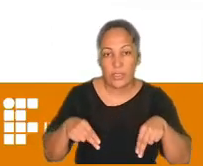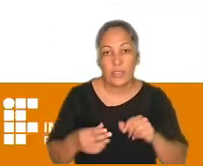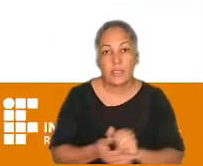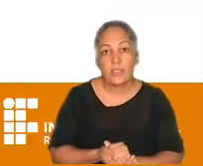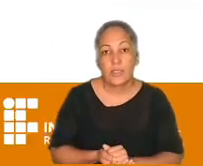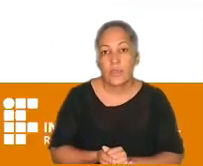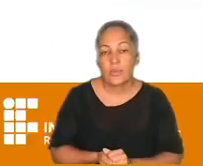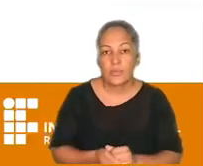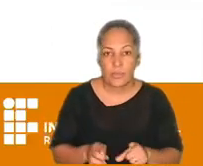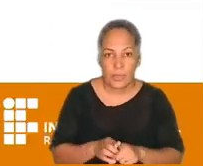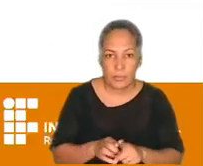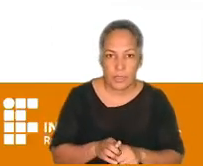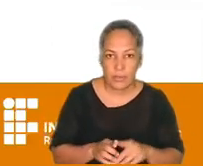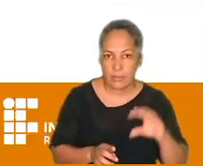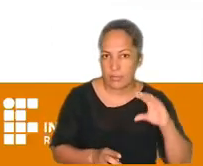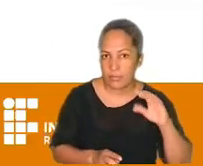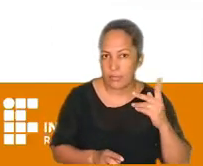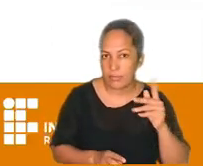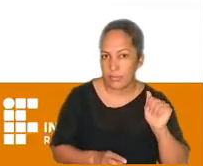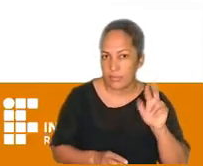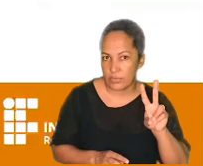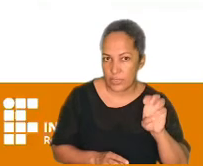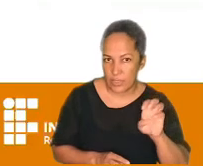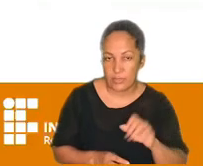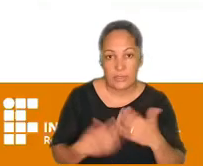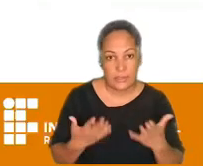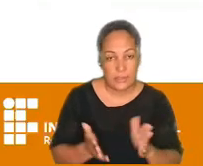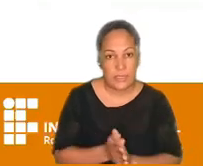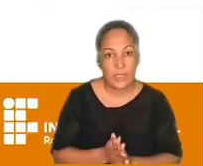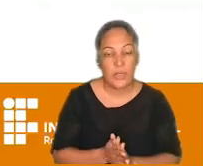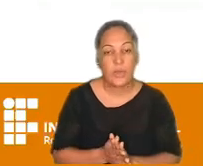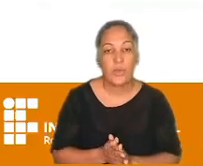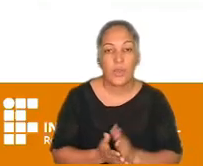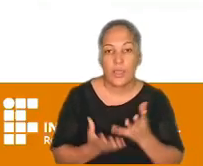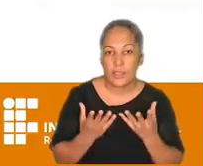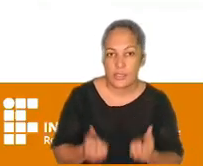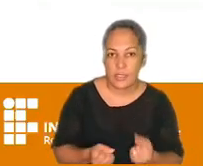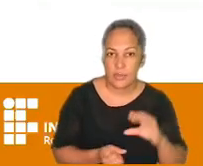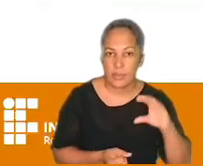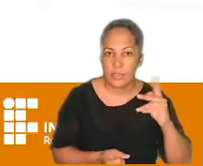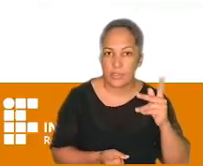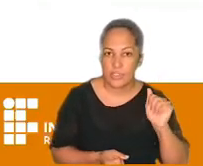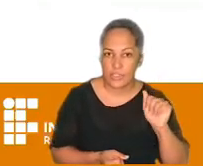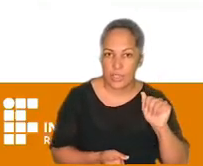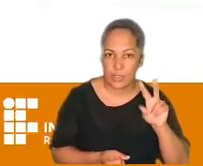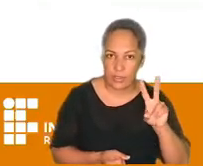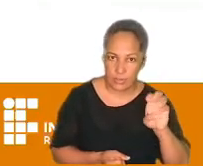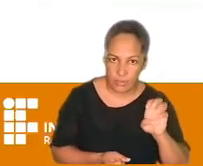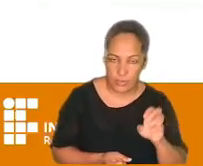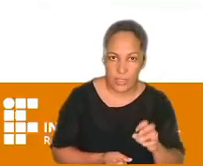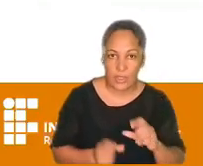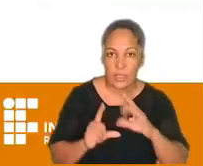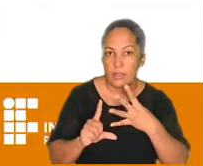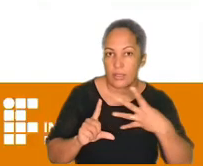N, o N recebe o sinal da chave estrangeira, não é? Então, aqui, no caso, produto underline venda vai receber a chave estrangeira